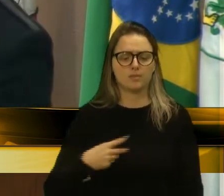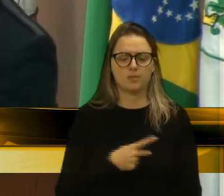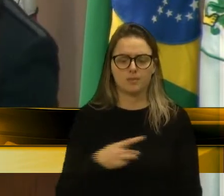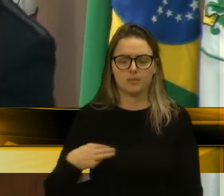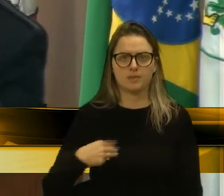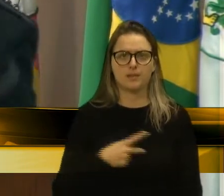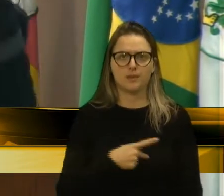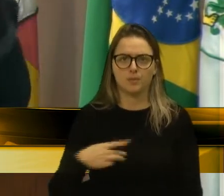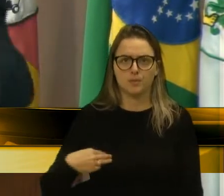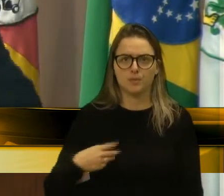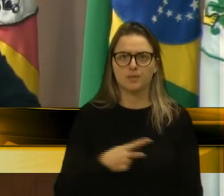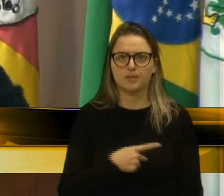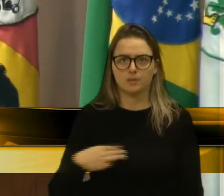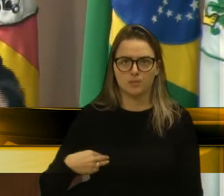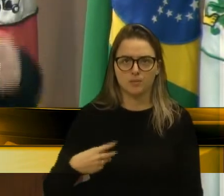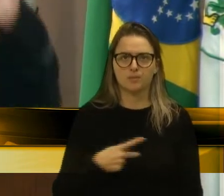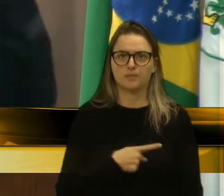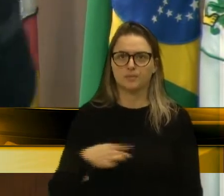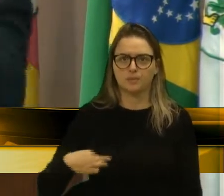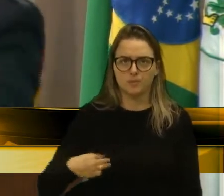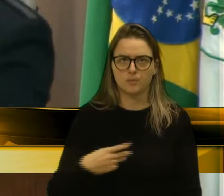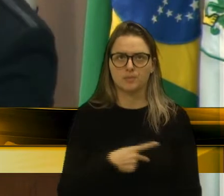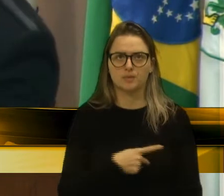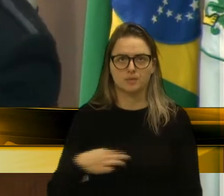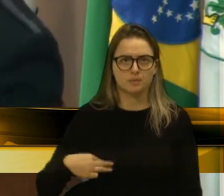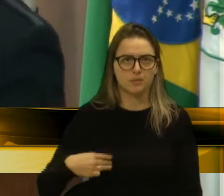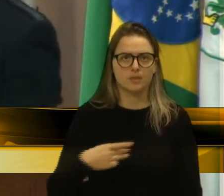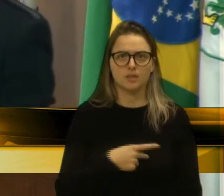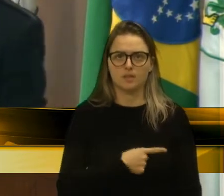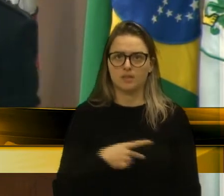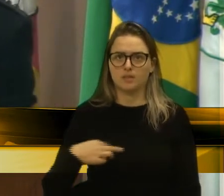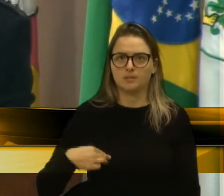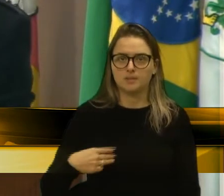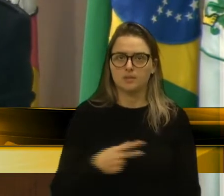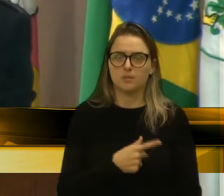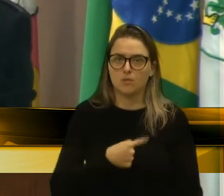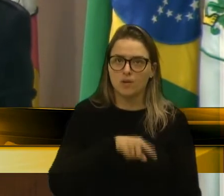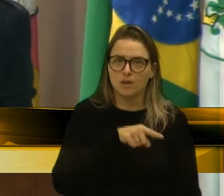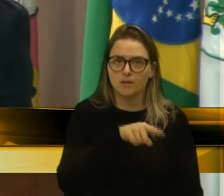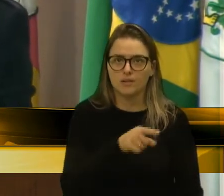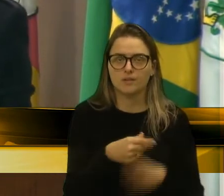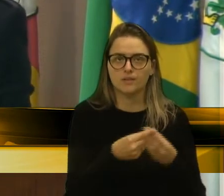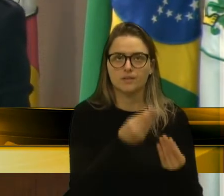Público, Ministério Público, Ministério Público, Ministério Público, Ministério Público, Ministério Público.